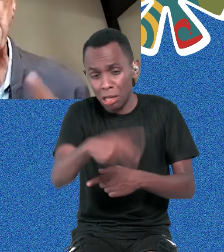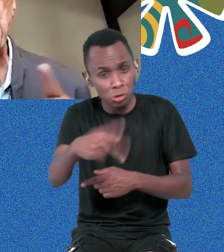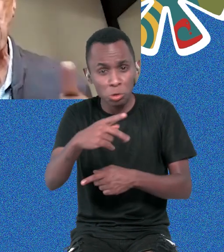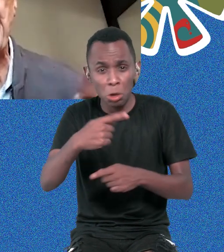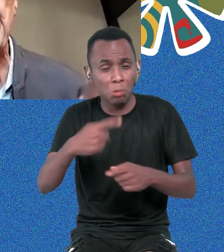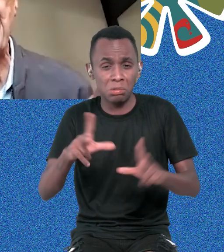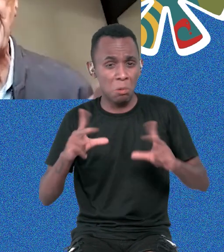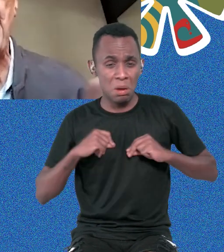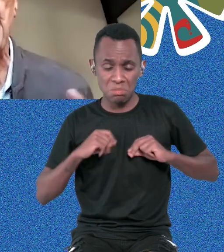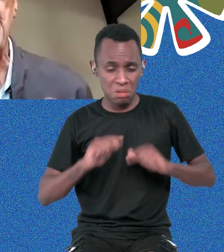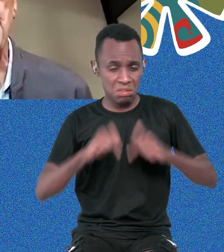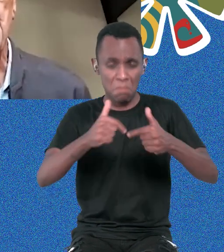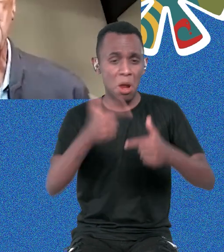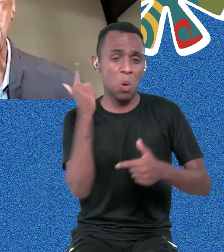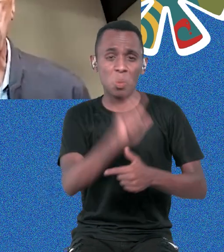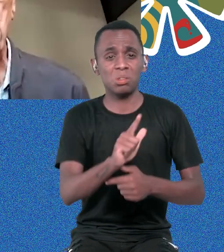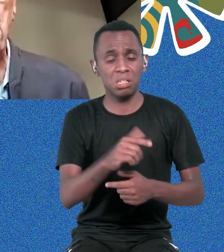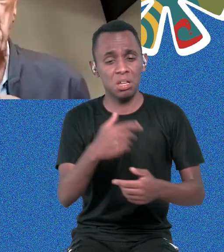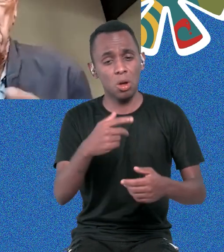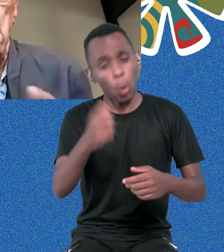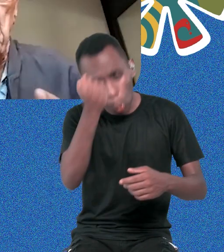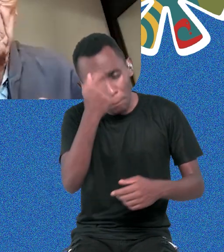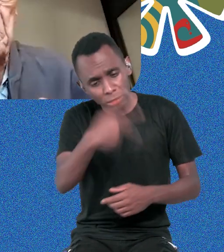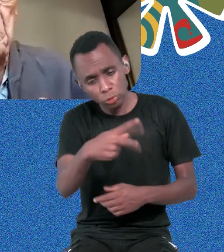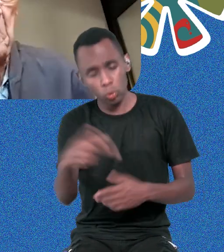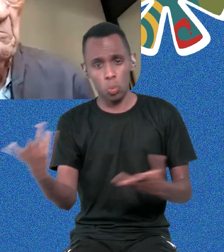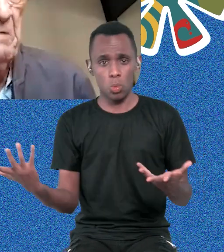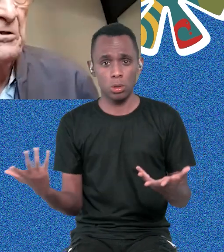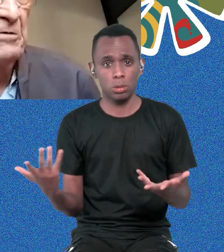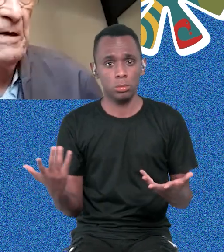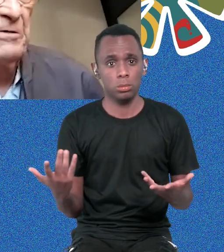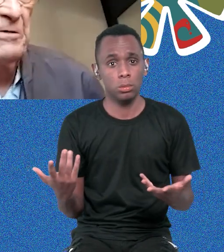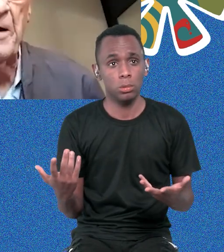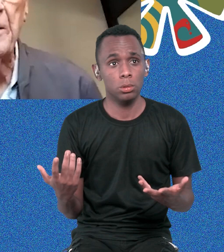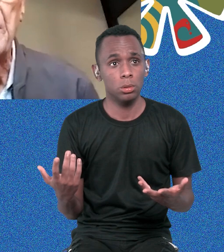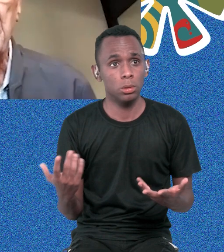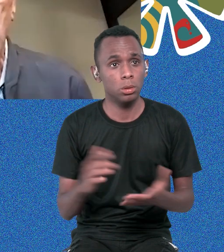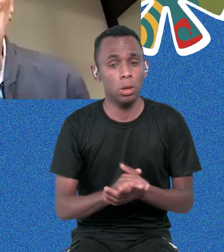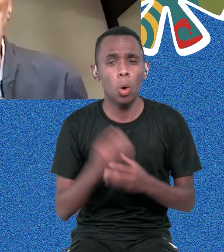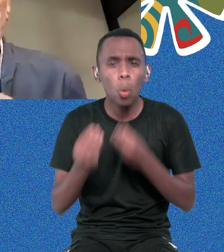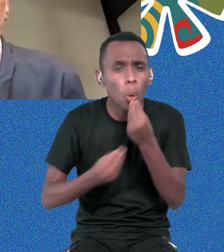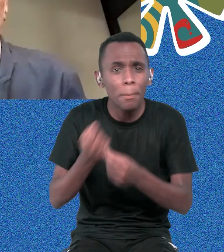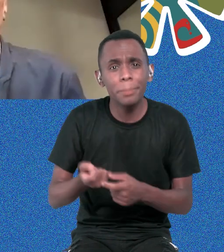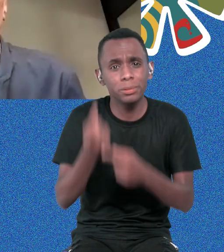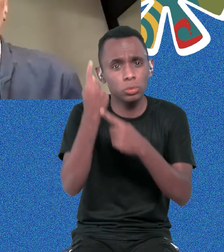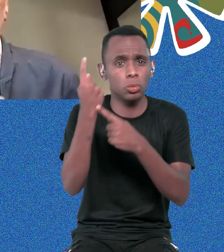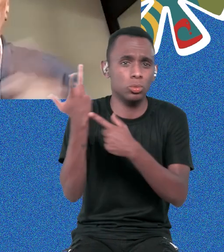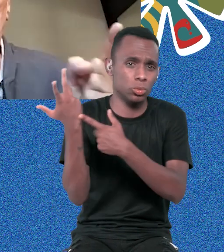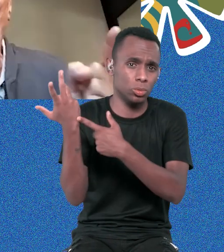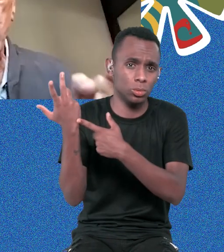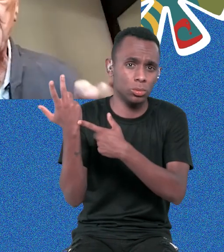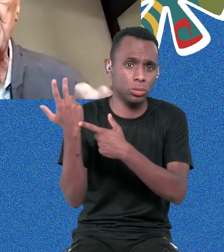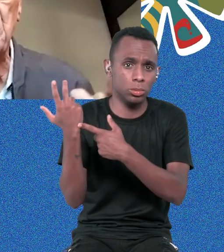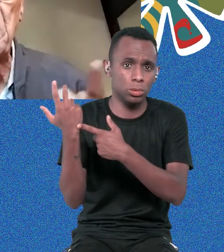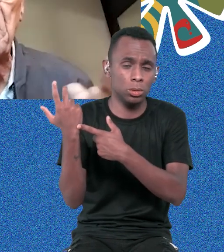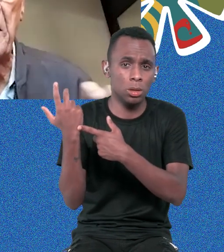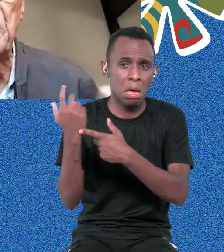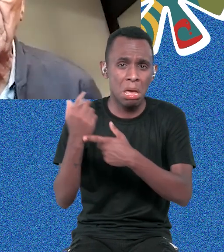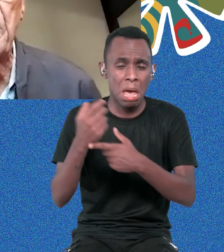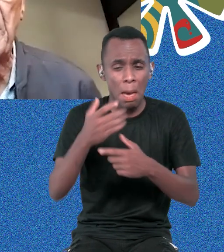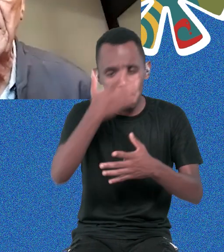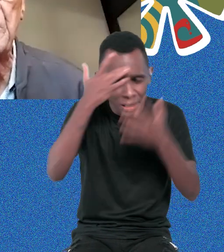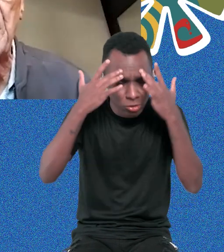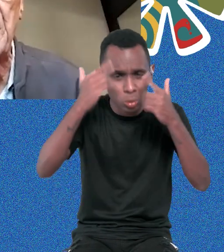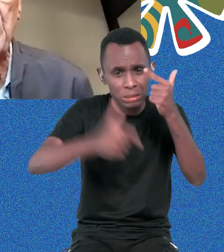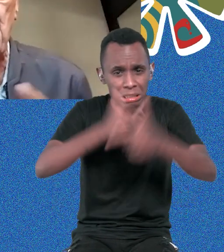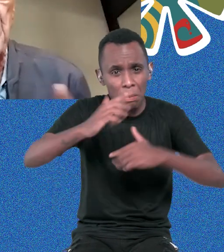têm mérito para trabalhar. Ou têm mérito para sobreviver. As empregadas domésticas, 10 milhões, não tem